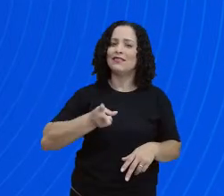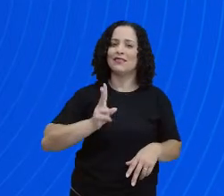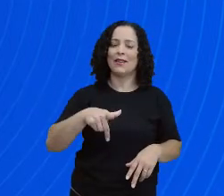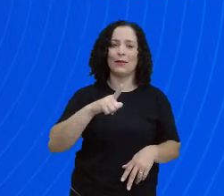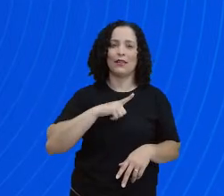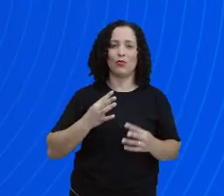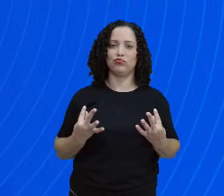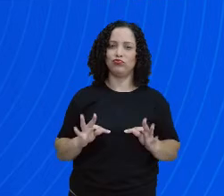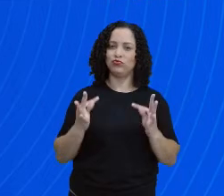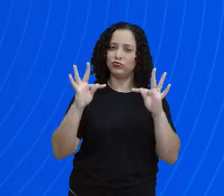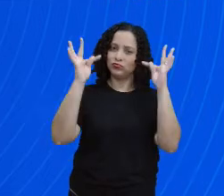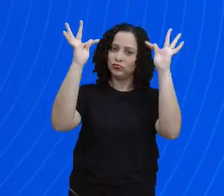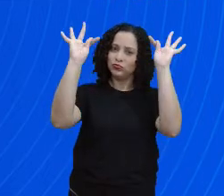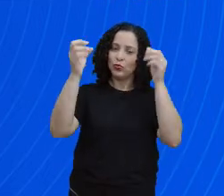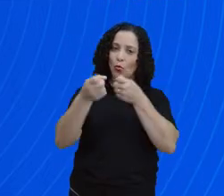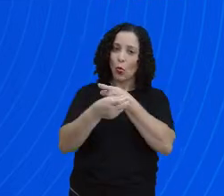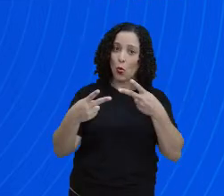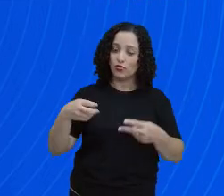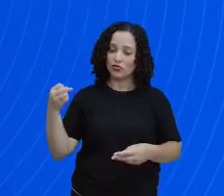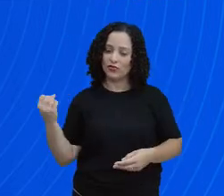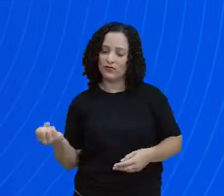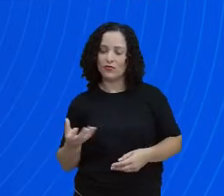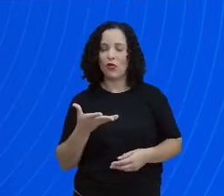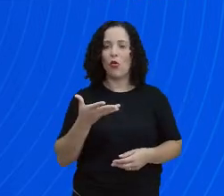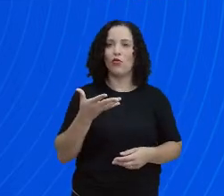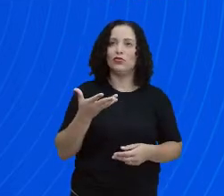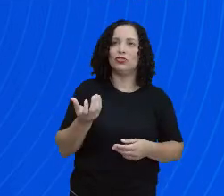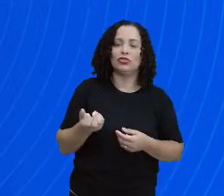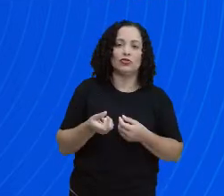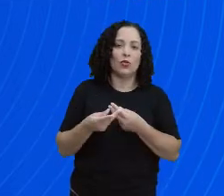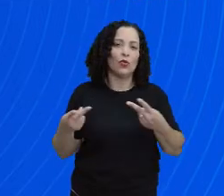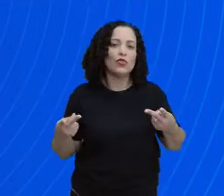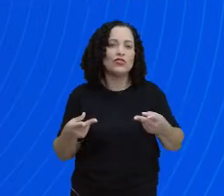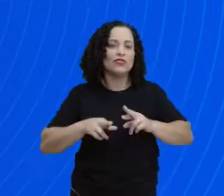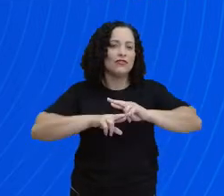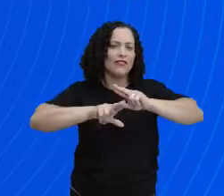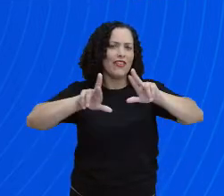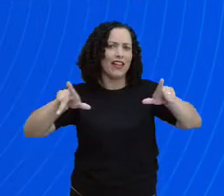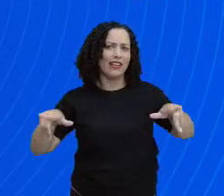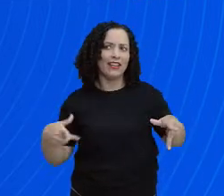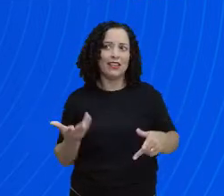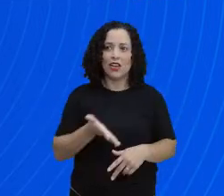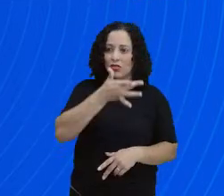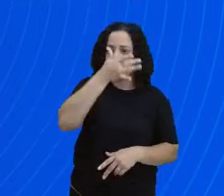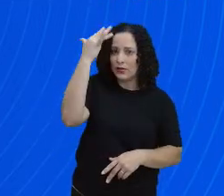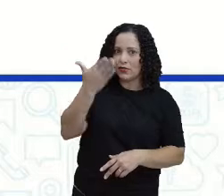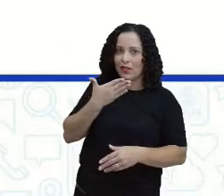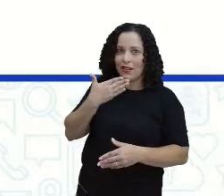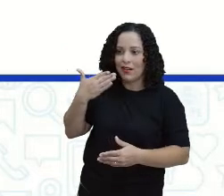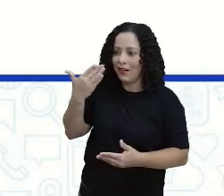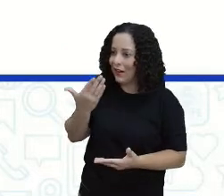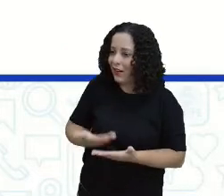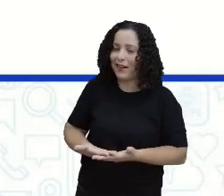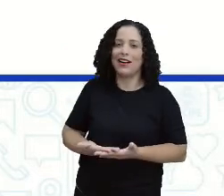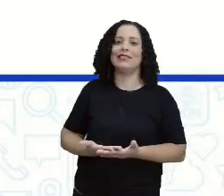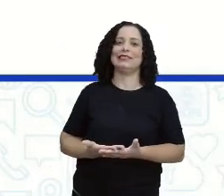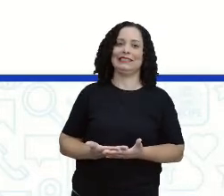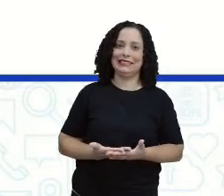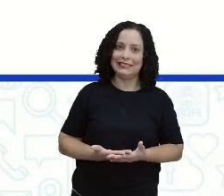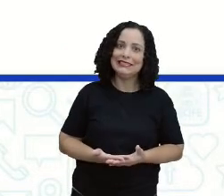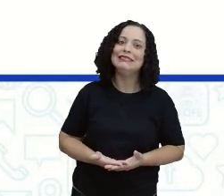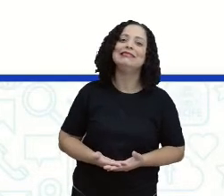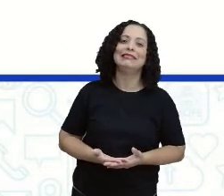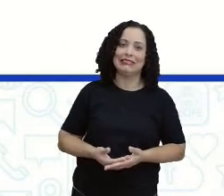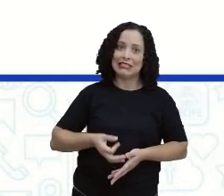uma situação dessa diferente, né? Uma situação que ninguém está esperando, uma coisa nova, a gente tende